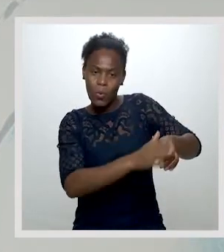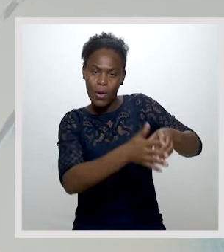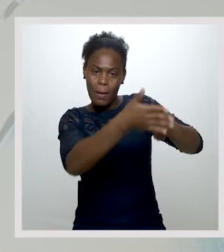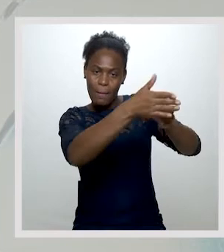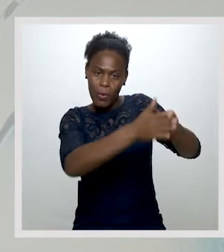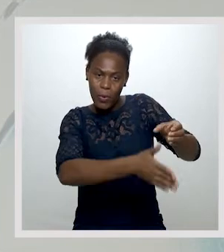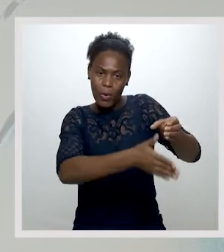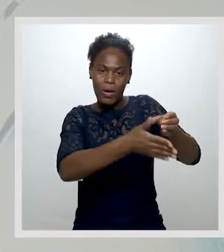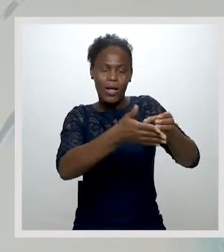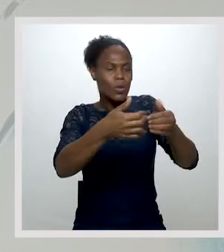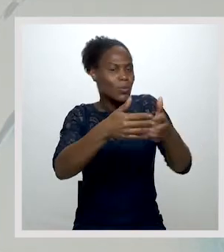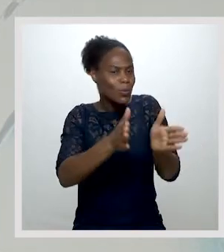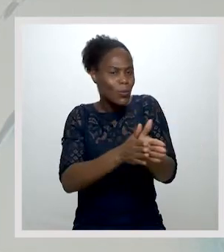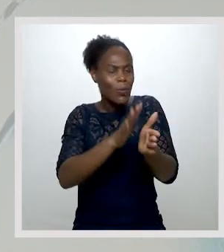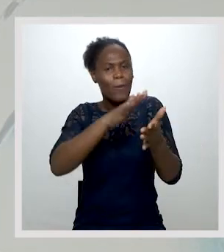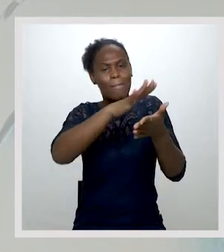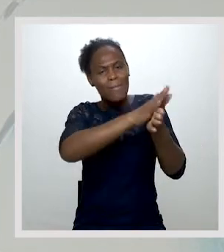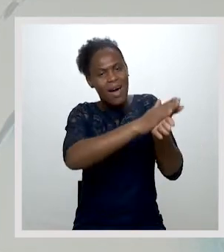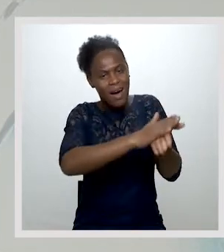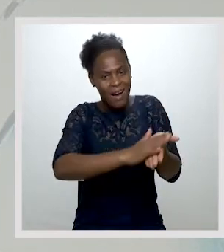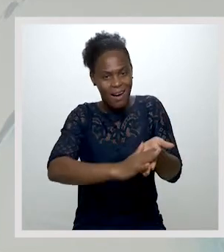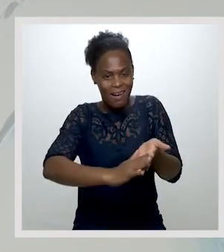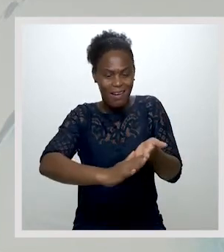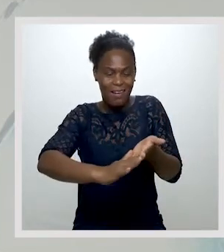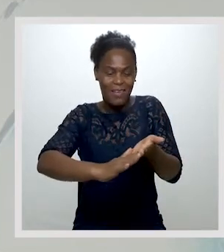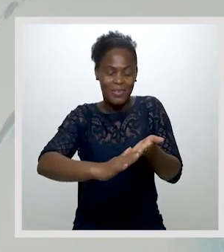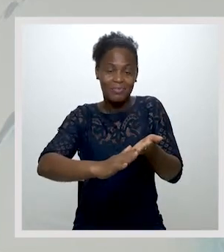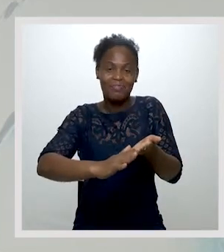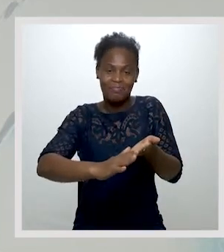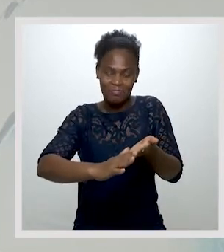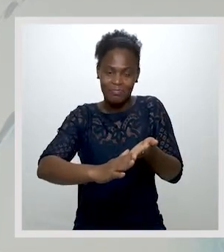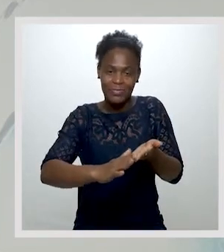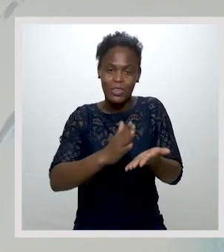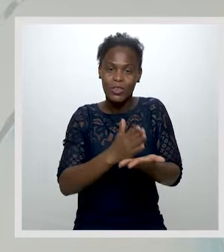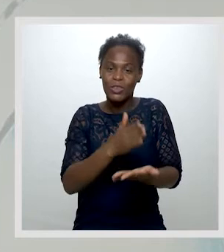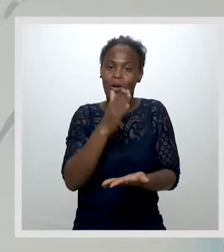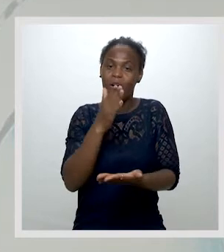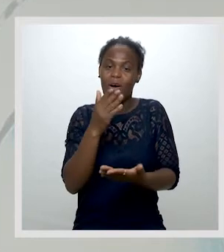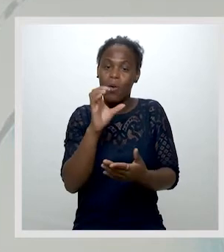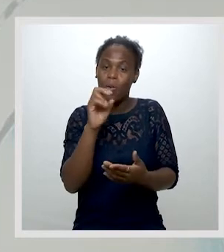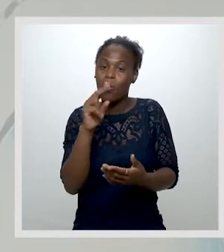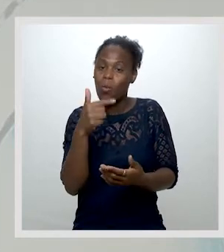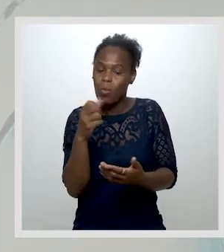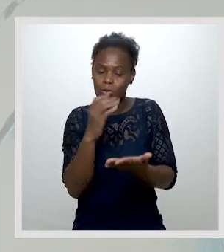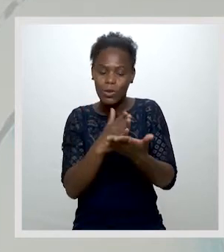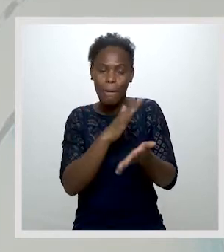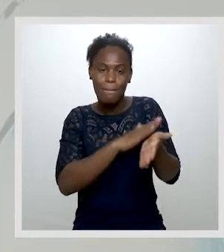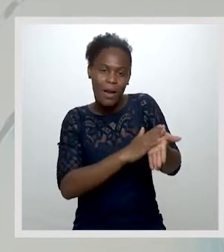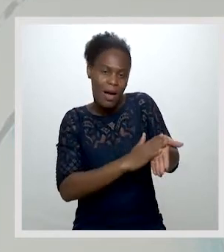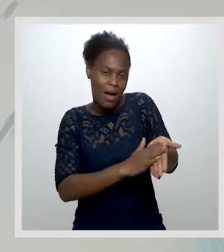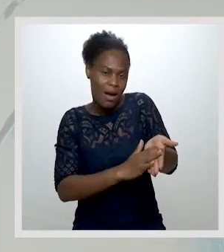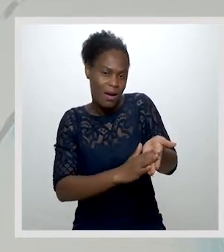planas. Isso quer dizer que o cubo apresenta apenas superfície plana.